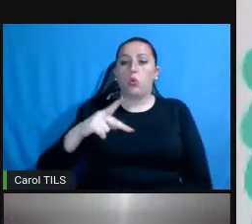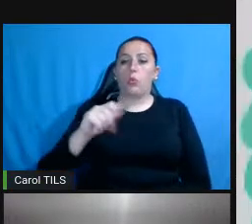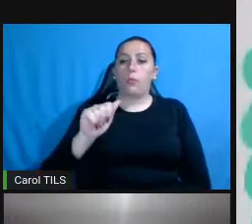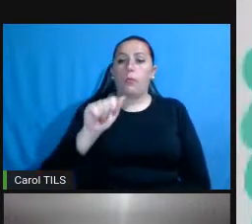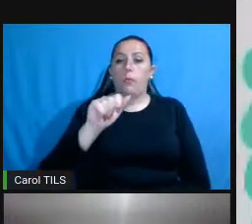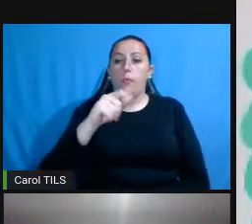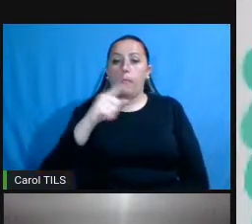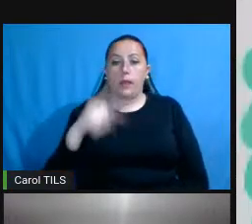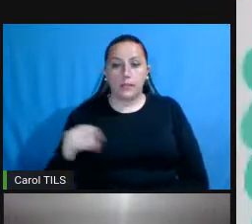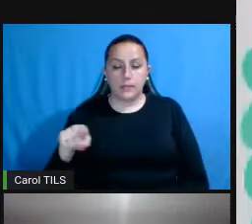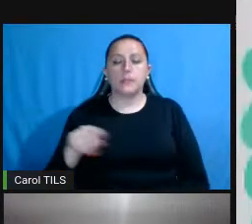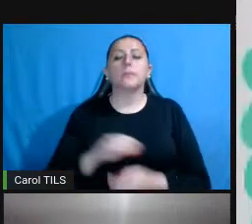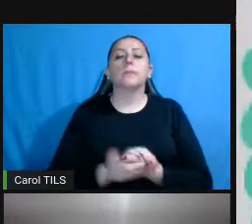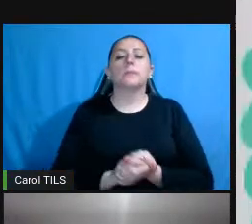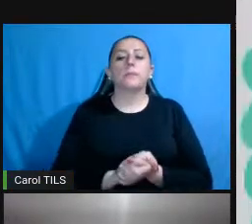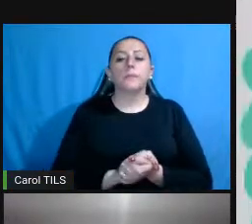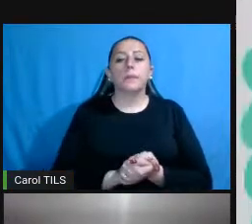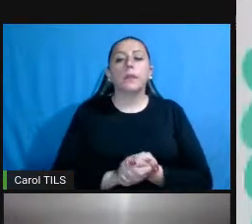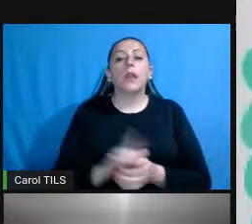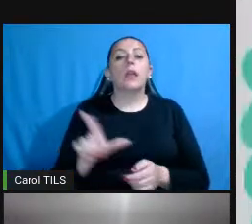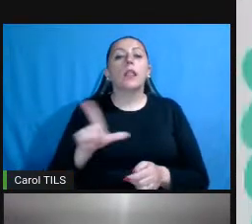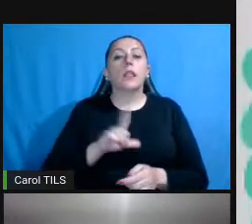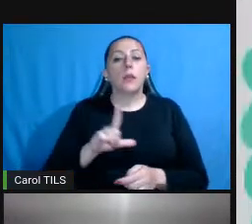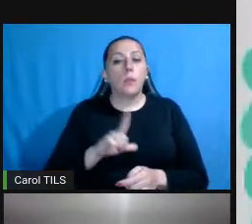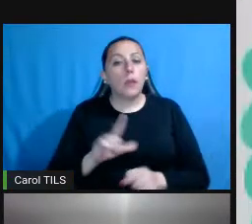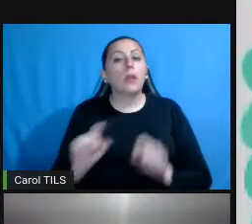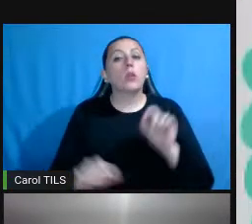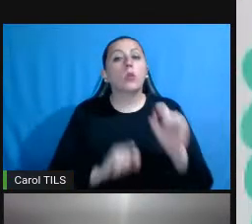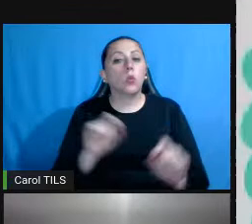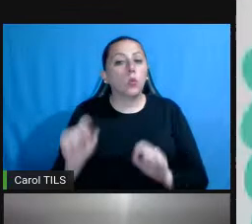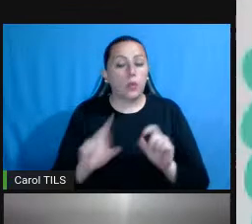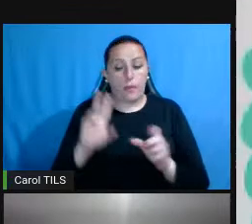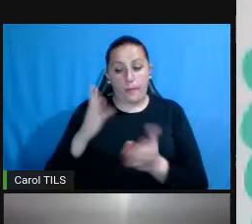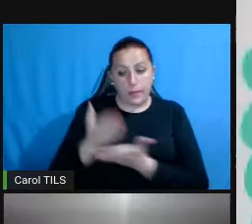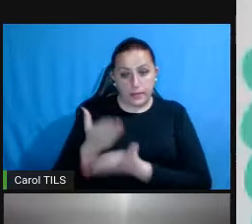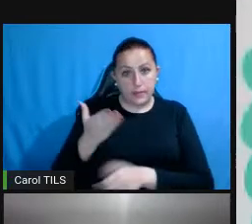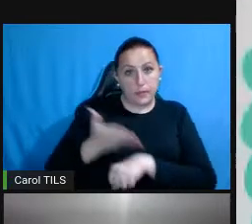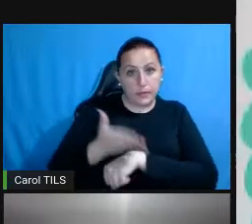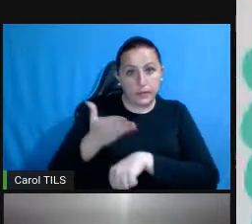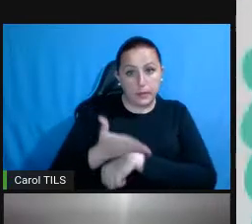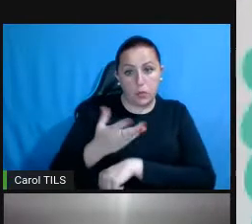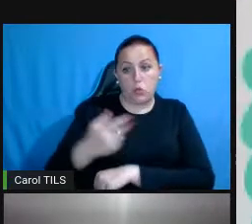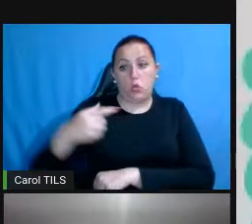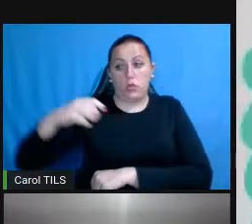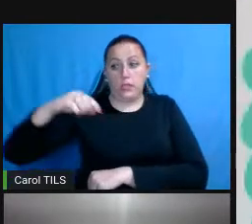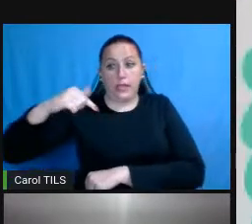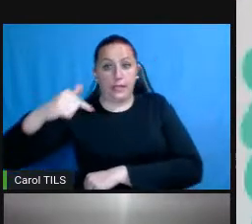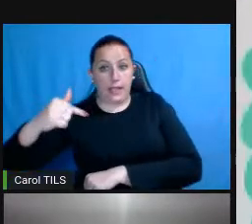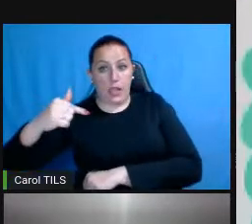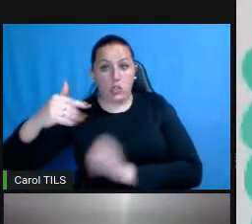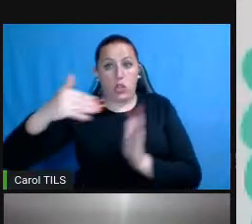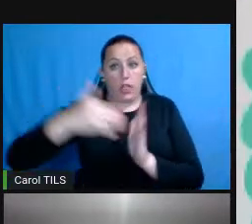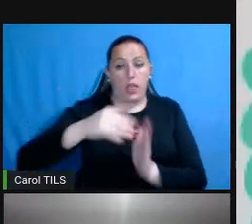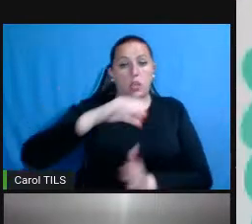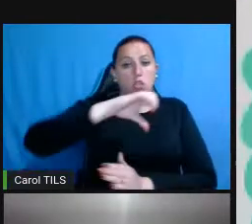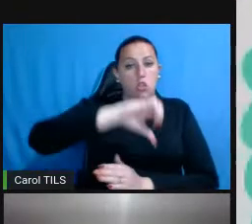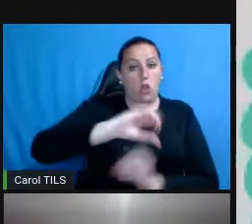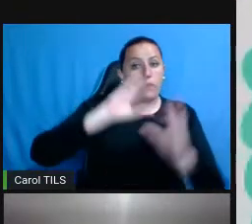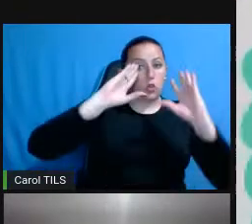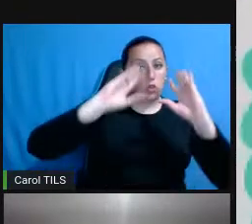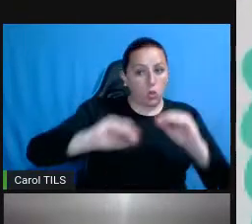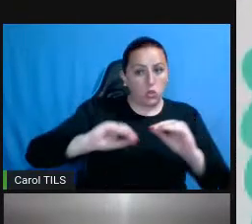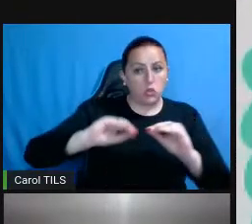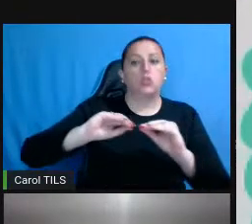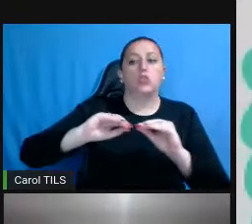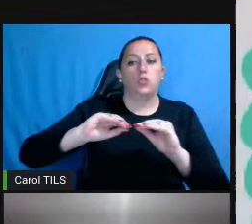campus Alvorada, e eles estarão participando, então, das 19 às 21. Isso será no perfil oficial, então, do campus